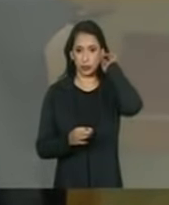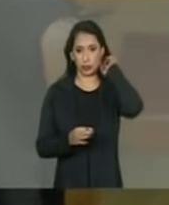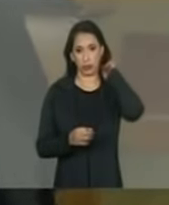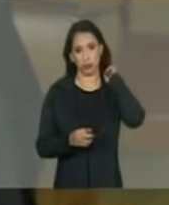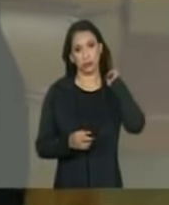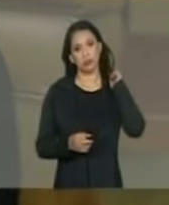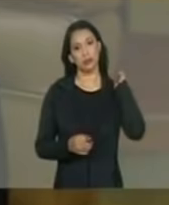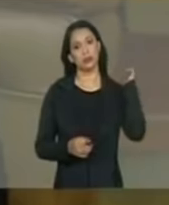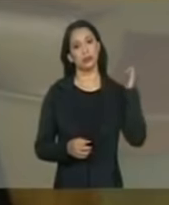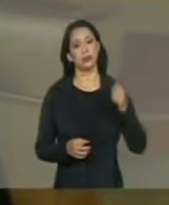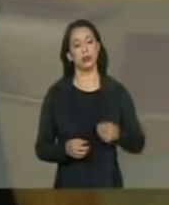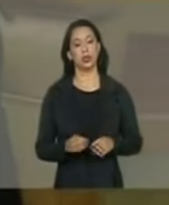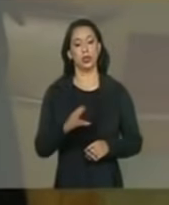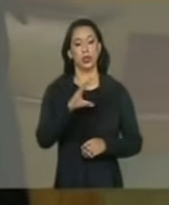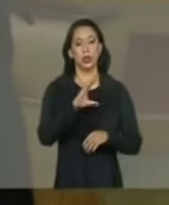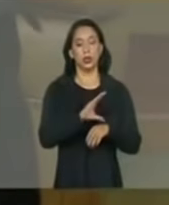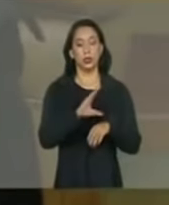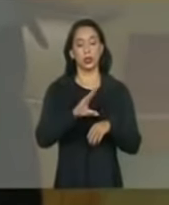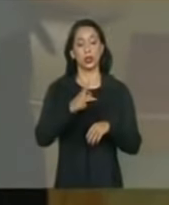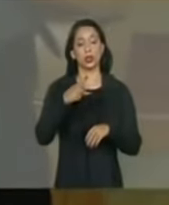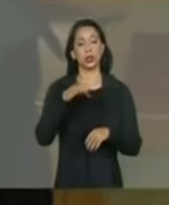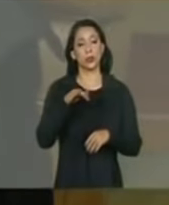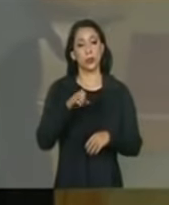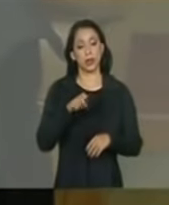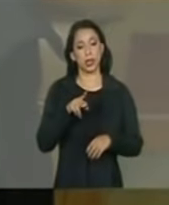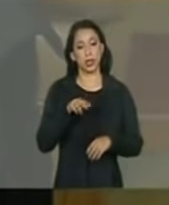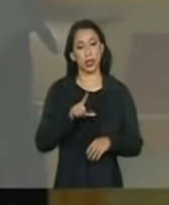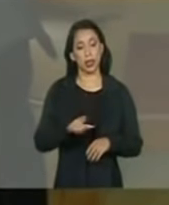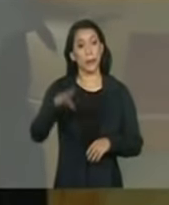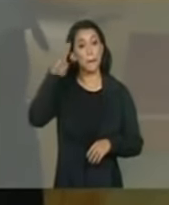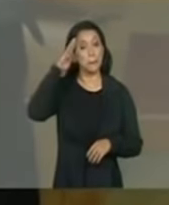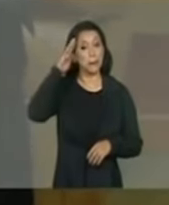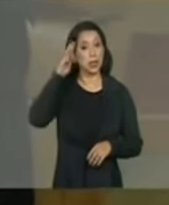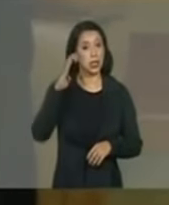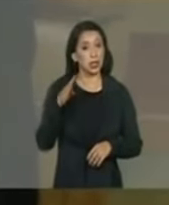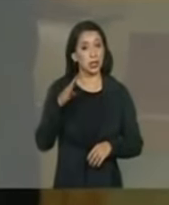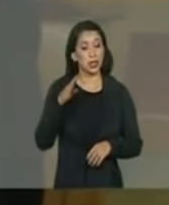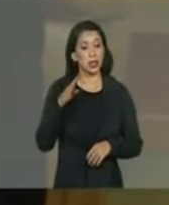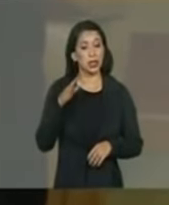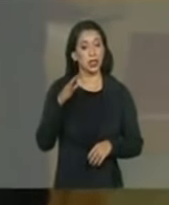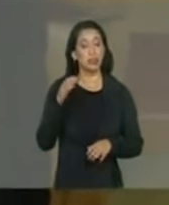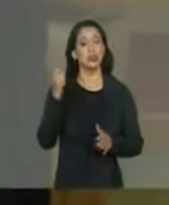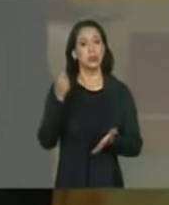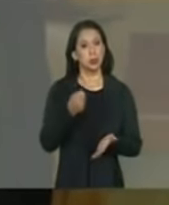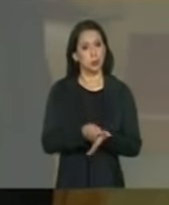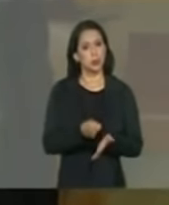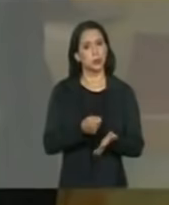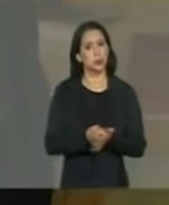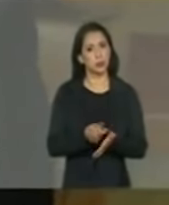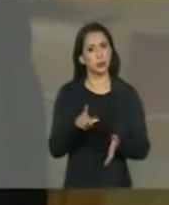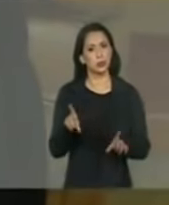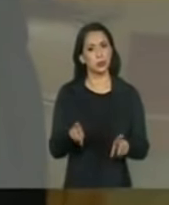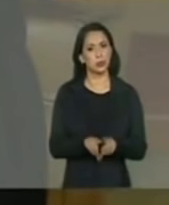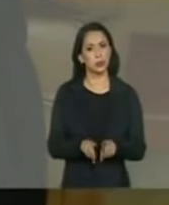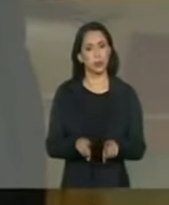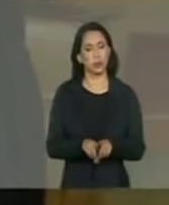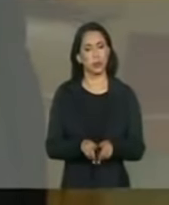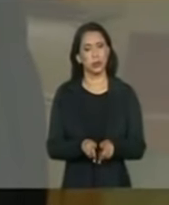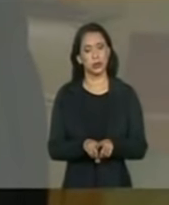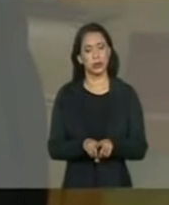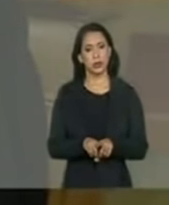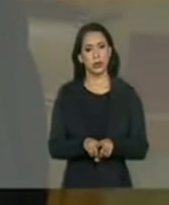o código de processo penal militar imposto também ele por um tribunal